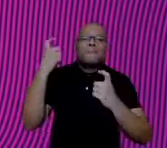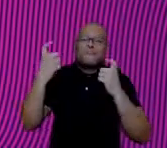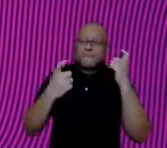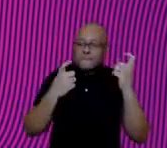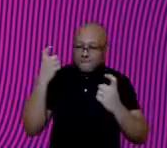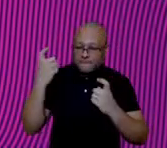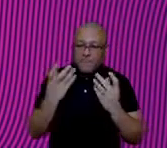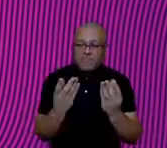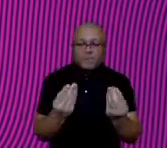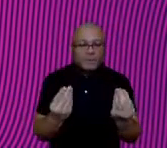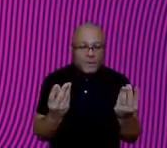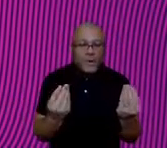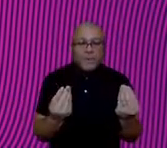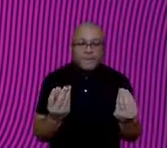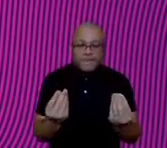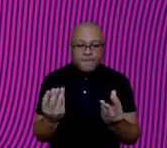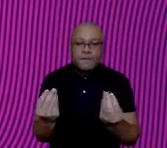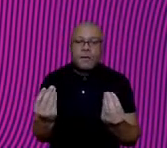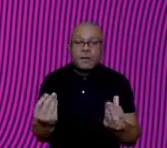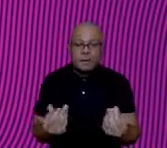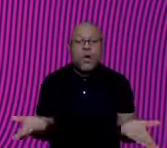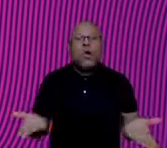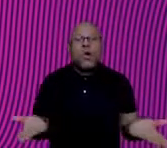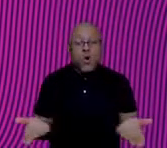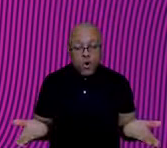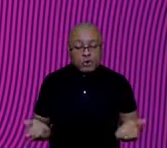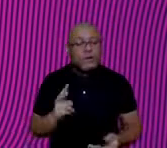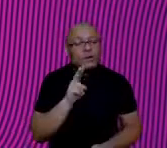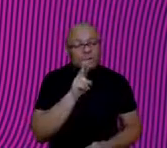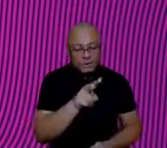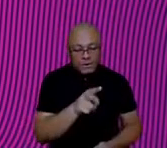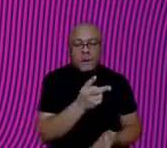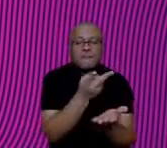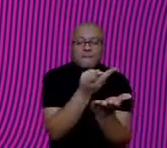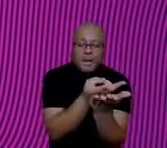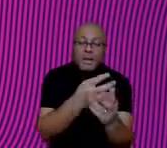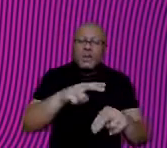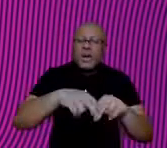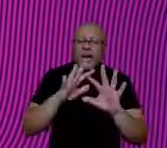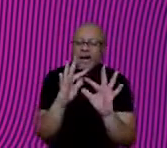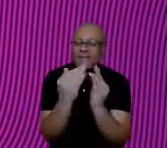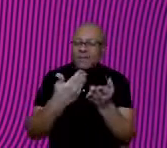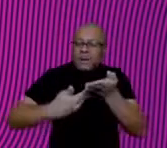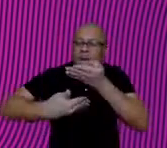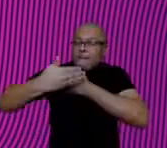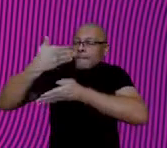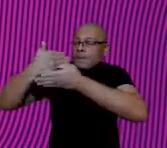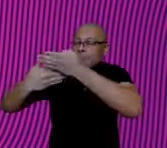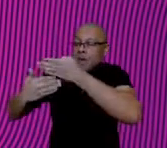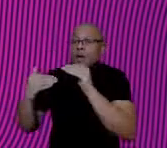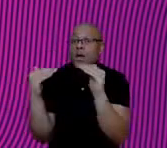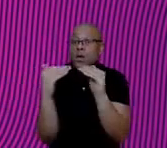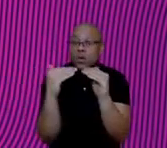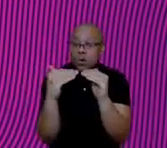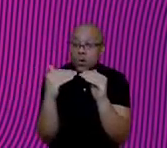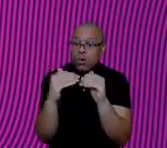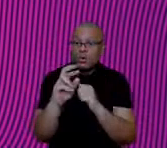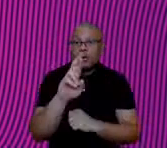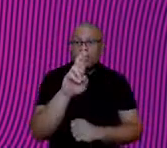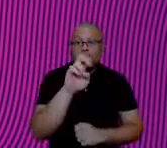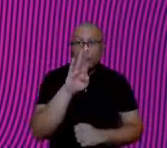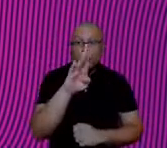vejo especialmente, né, em pacientes que têm história familiar. Concordo muito com o que o Rubens falou, eu acho que no futuro